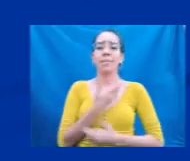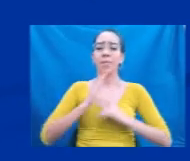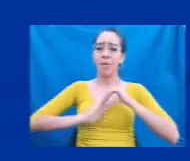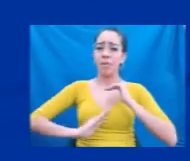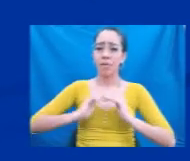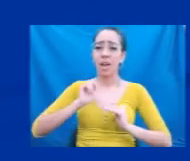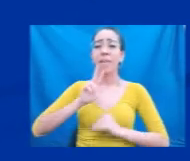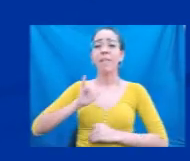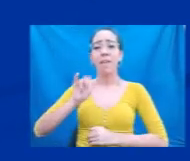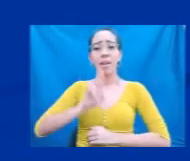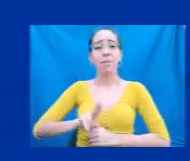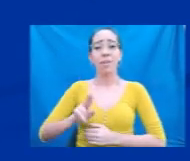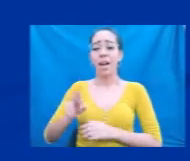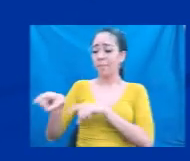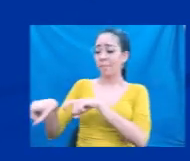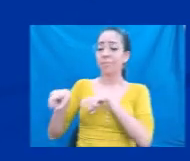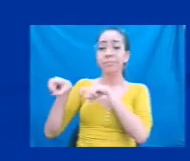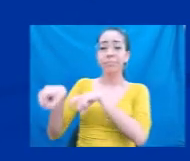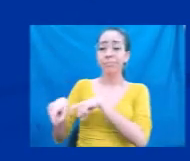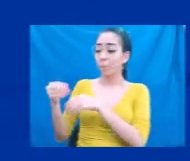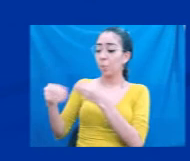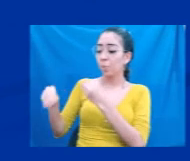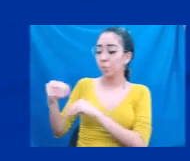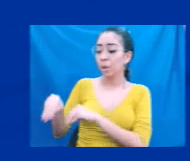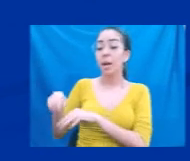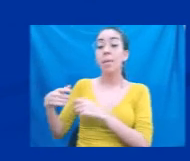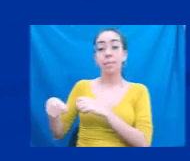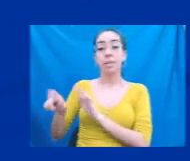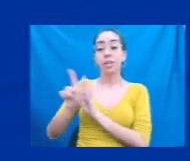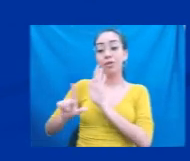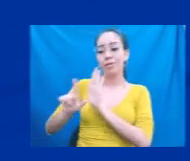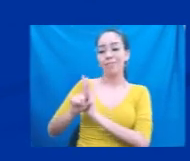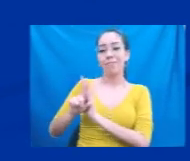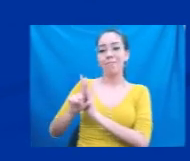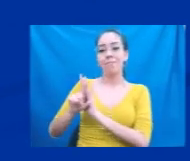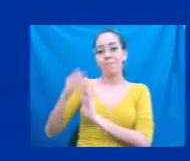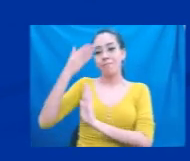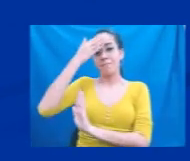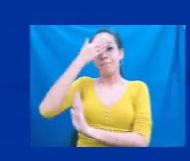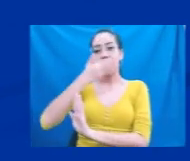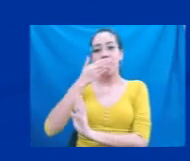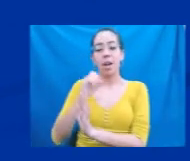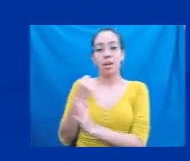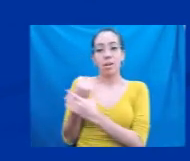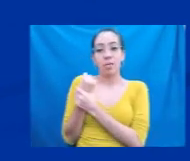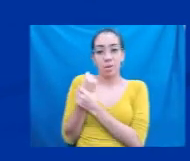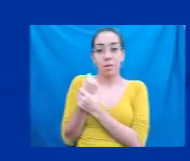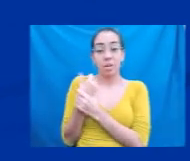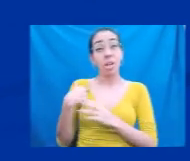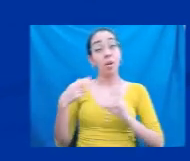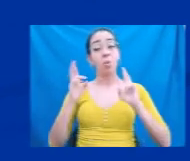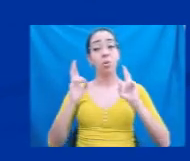tanto esse produto como fertilizante tem que ter realmente uma legislação rígida, né, que eu espero profundamente que